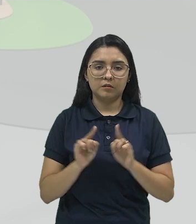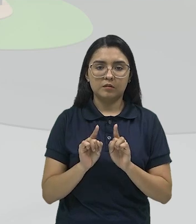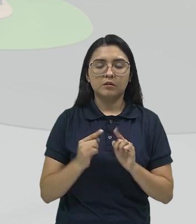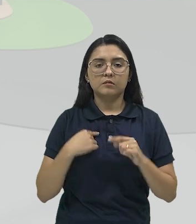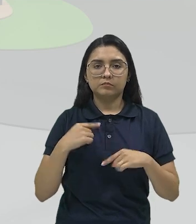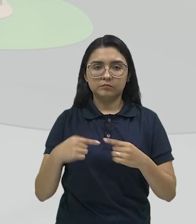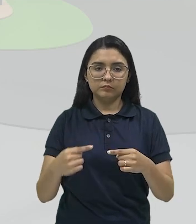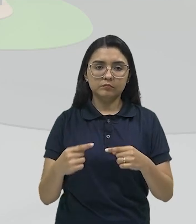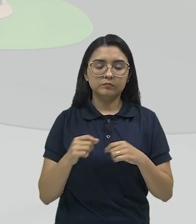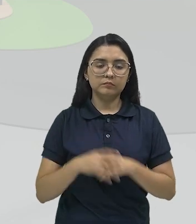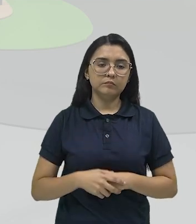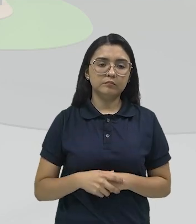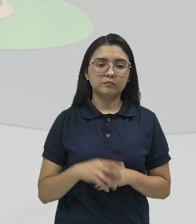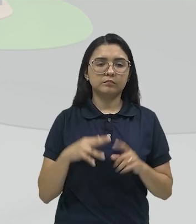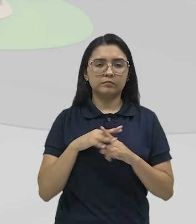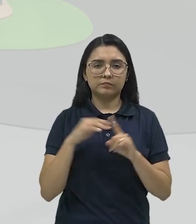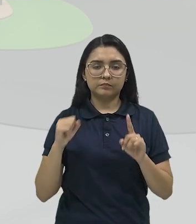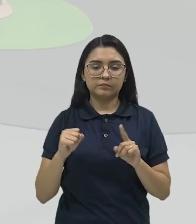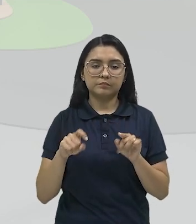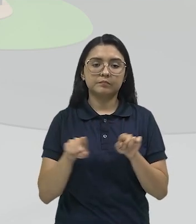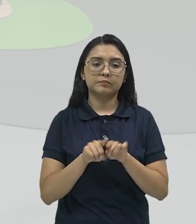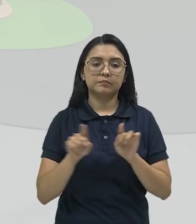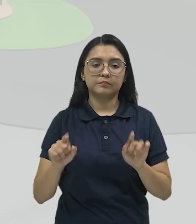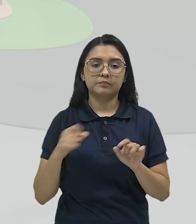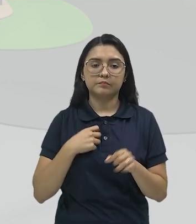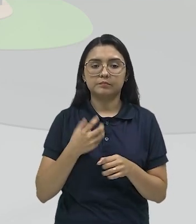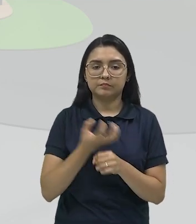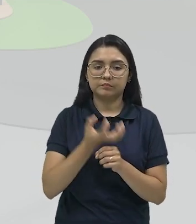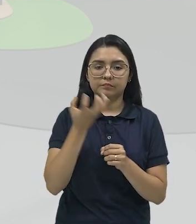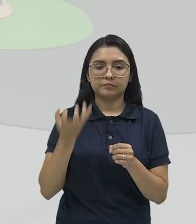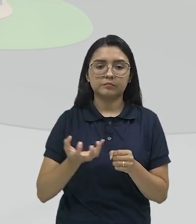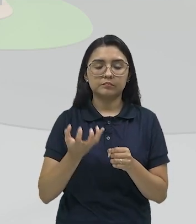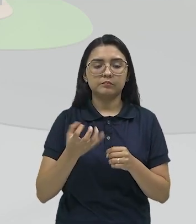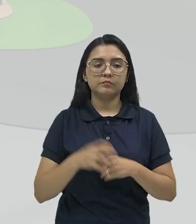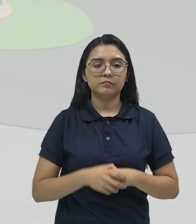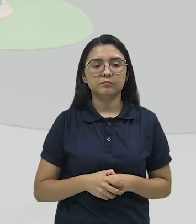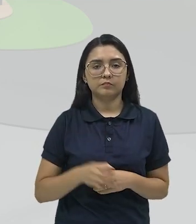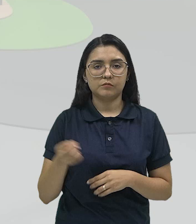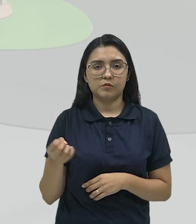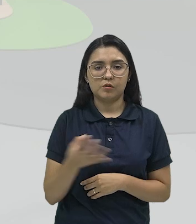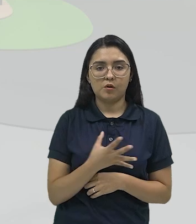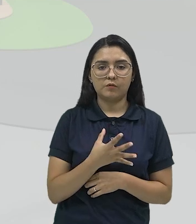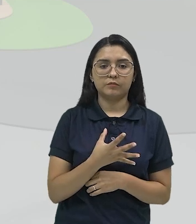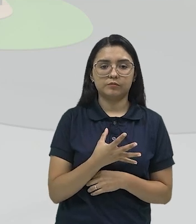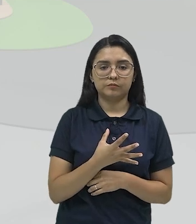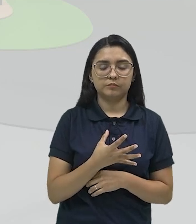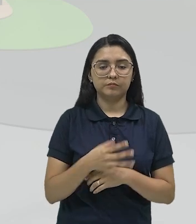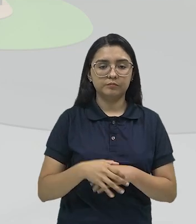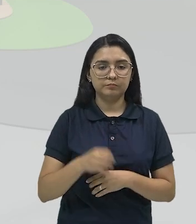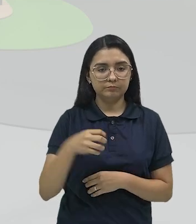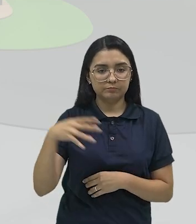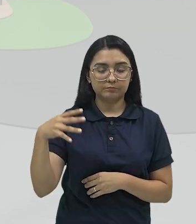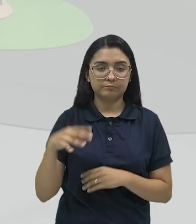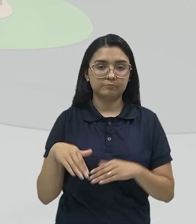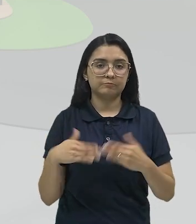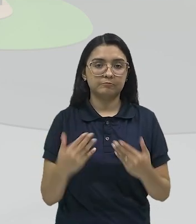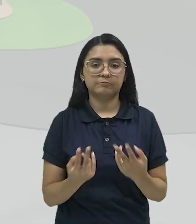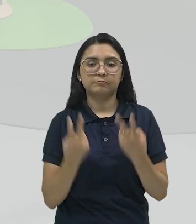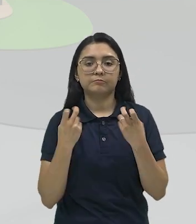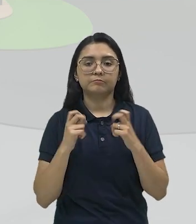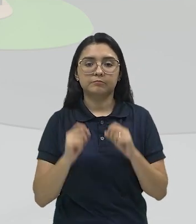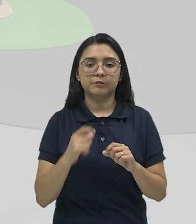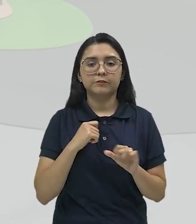de gametas, mas originam ali a partir desses pólipos novos indivíduos, tá? Então, como a gente viu, eles